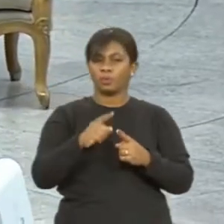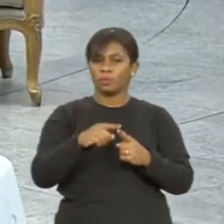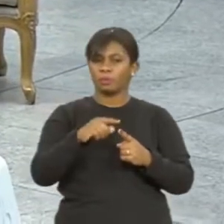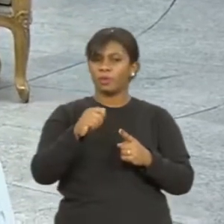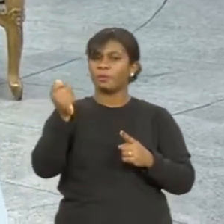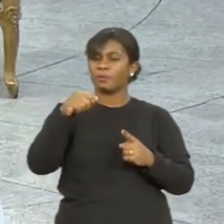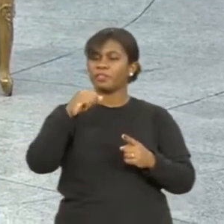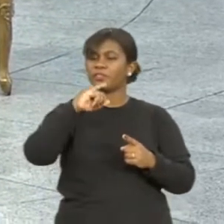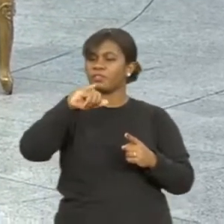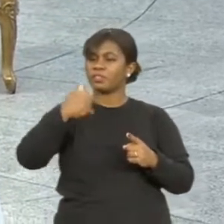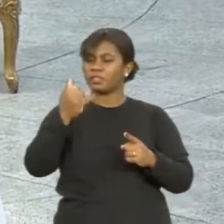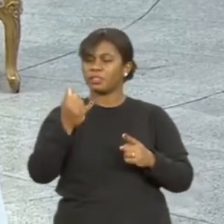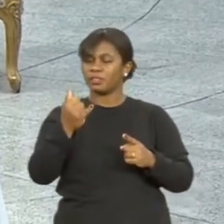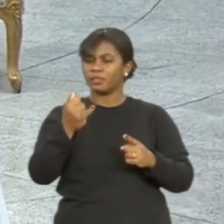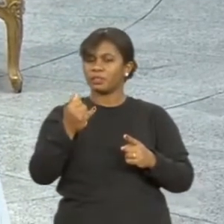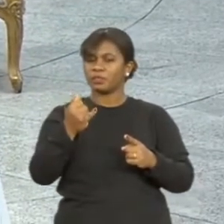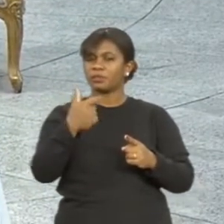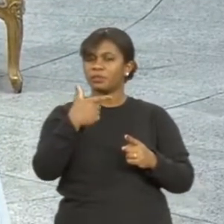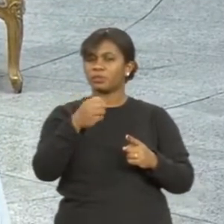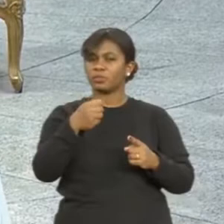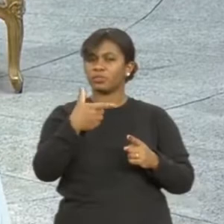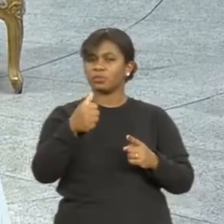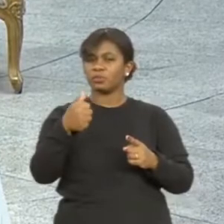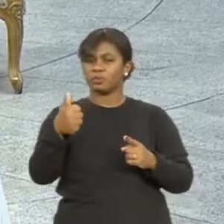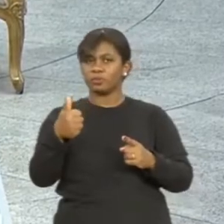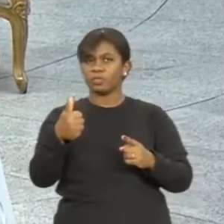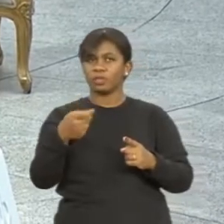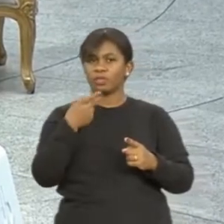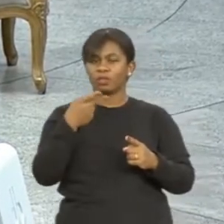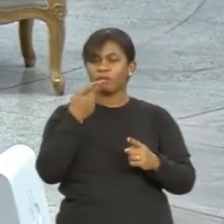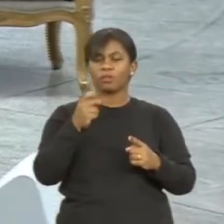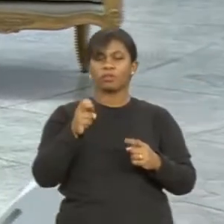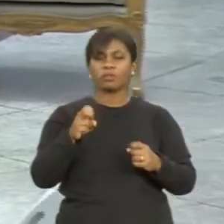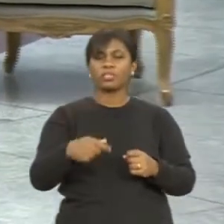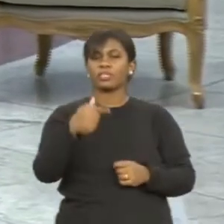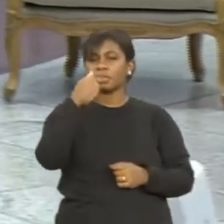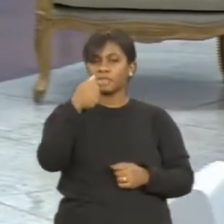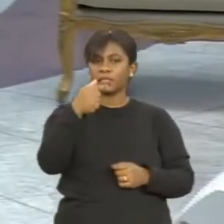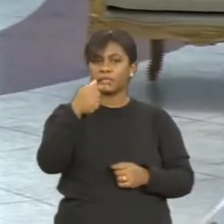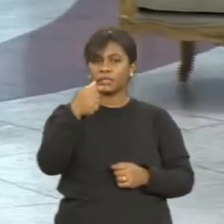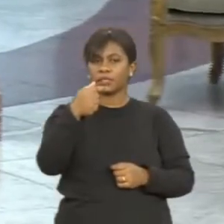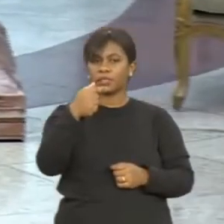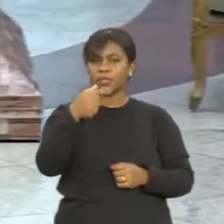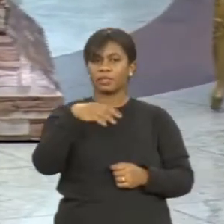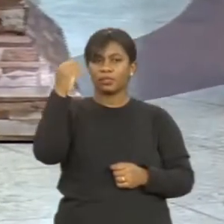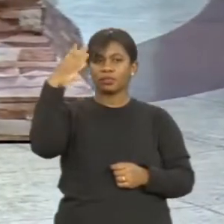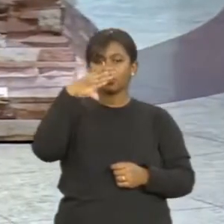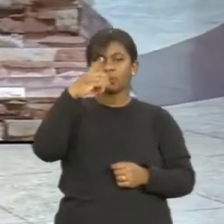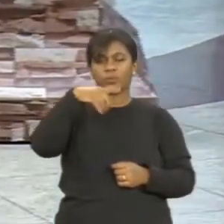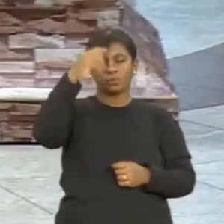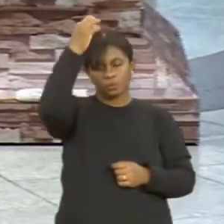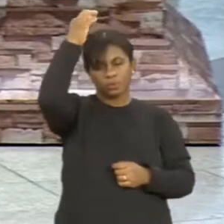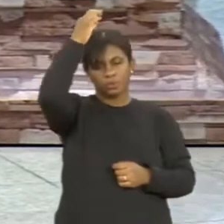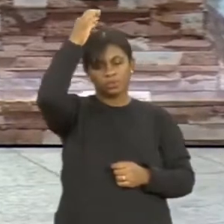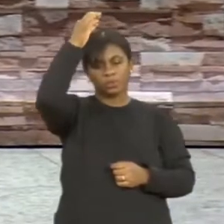desse ano, nós estamos falando sobre as sete manifestações do Espírito de Deus.